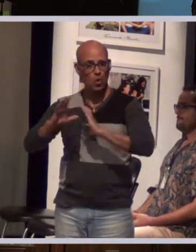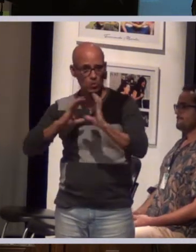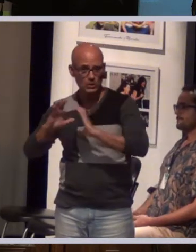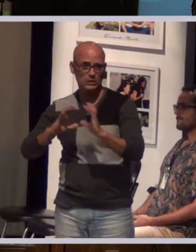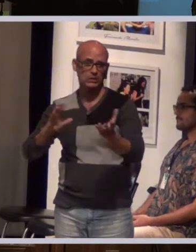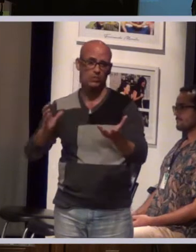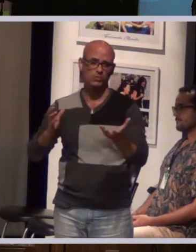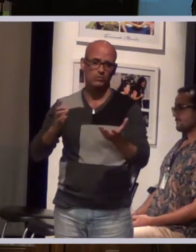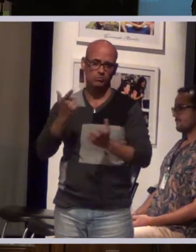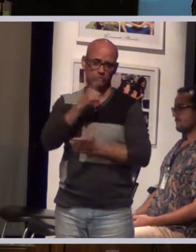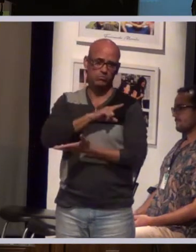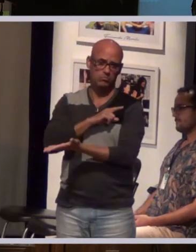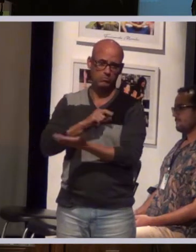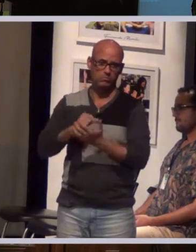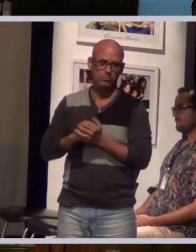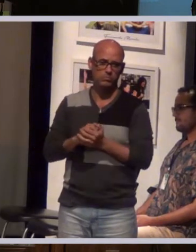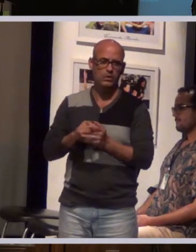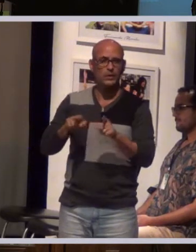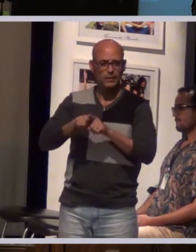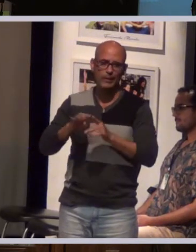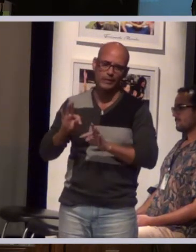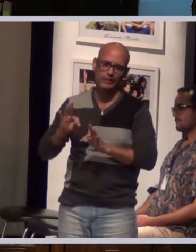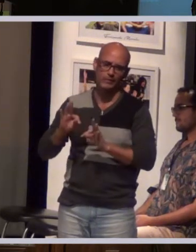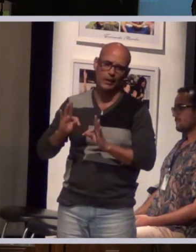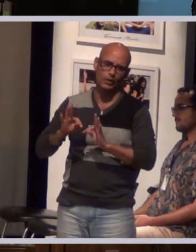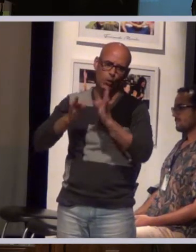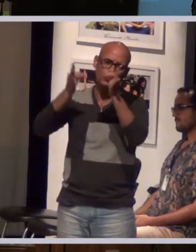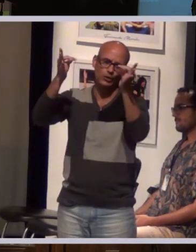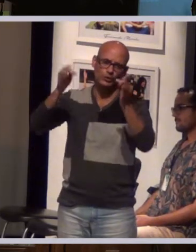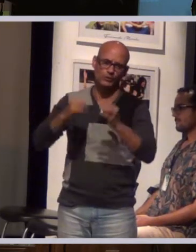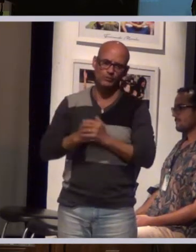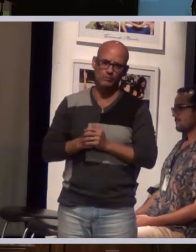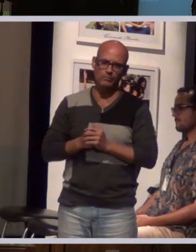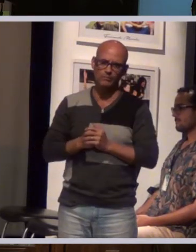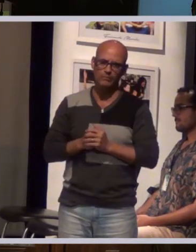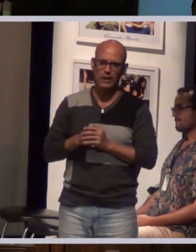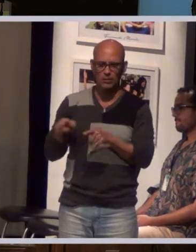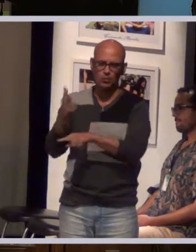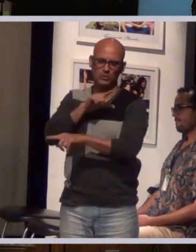alternativa e da tecnologia.